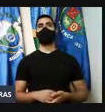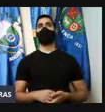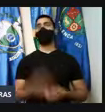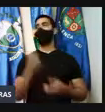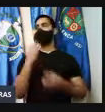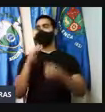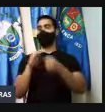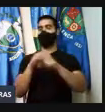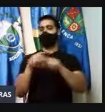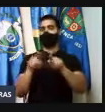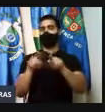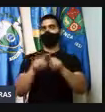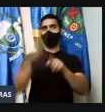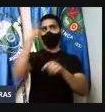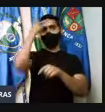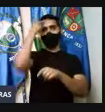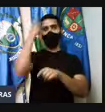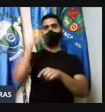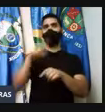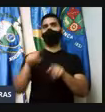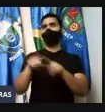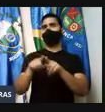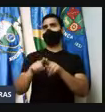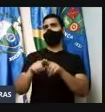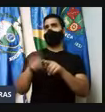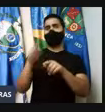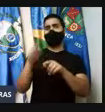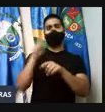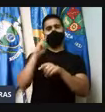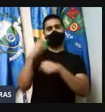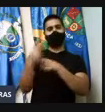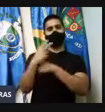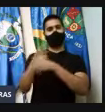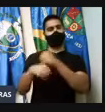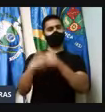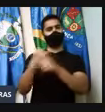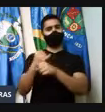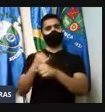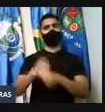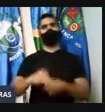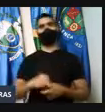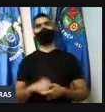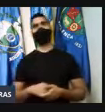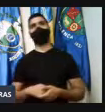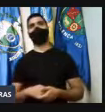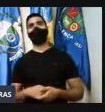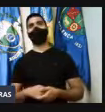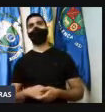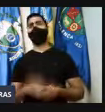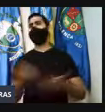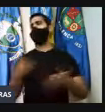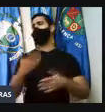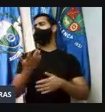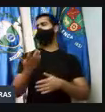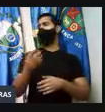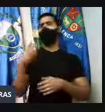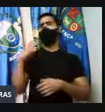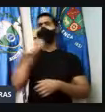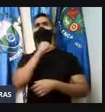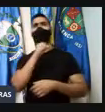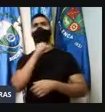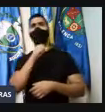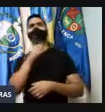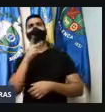estão aí pela internet acompanhando. Senhor presidente, queria falar de uma forma bem rápida a respeito